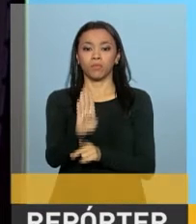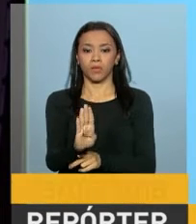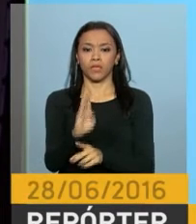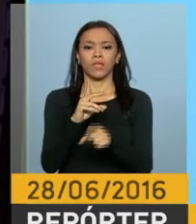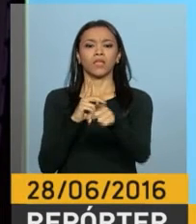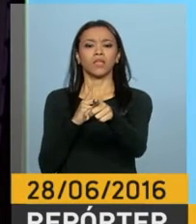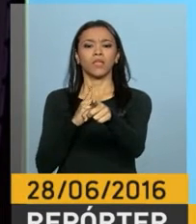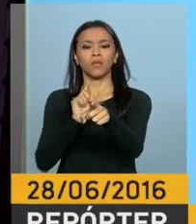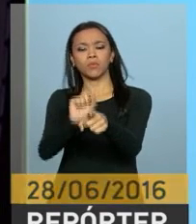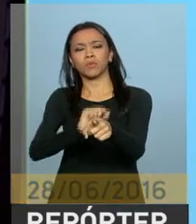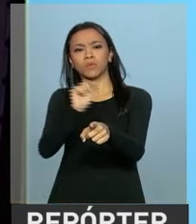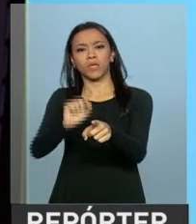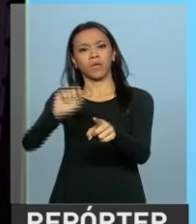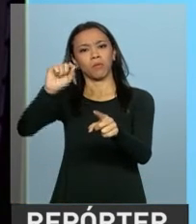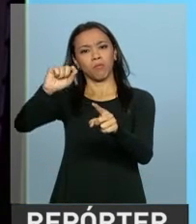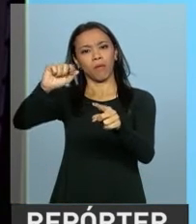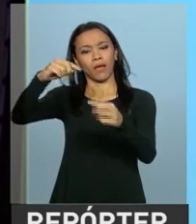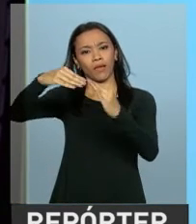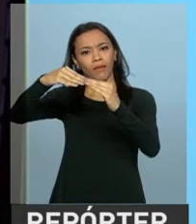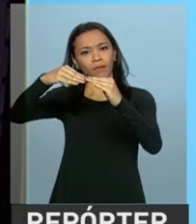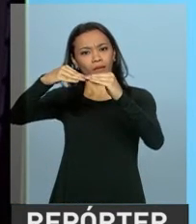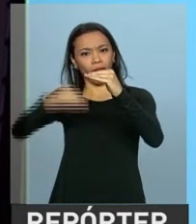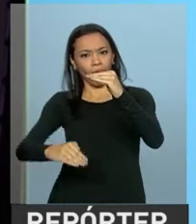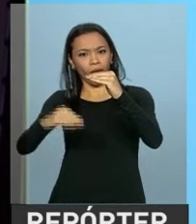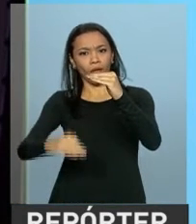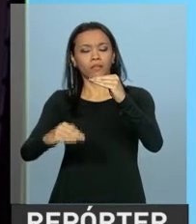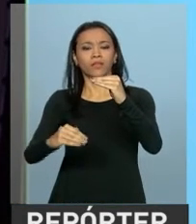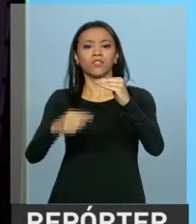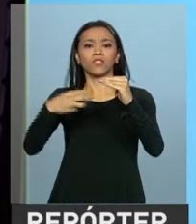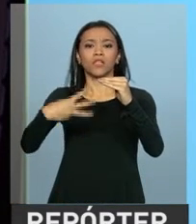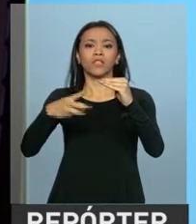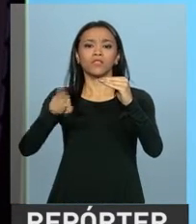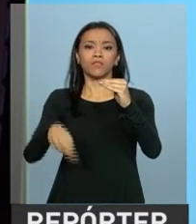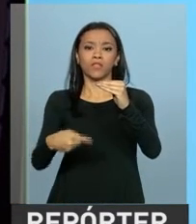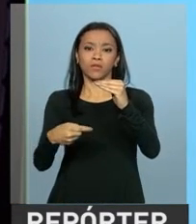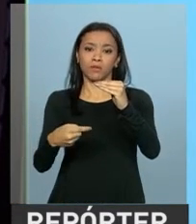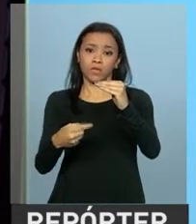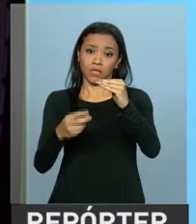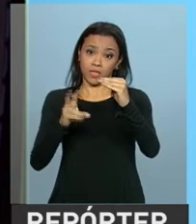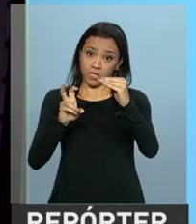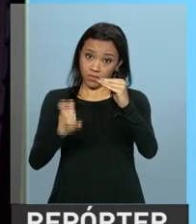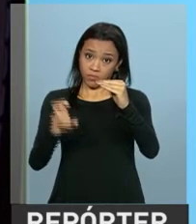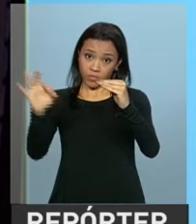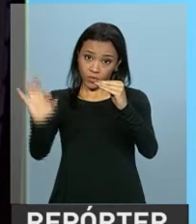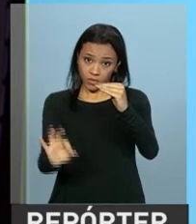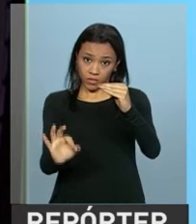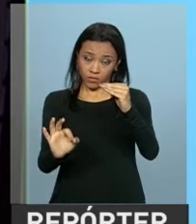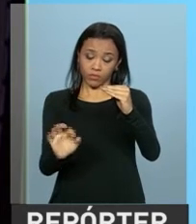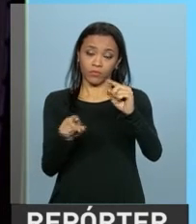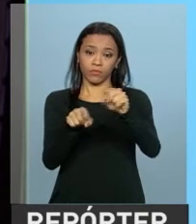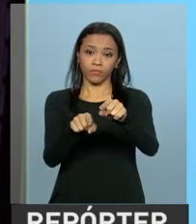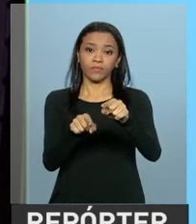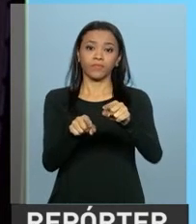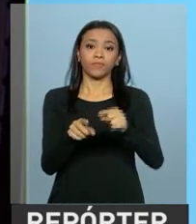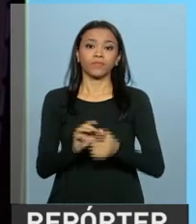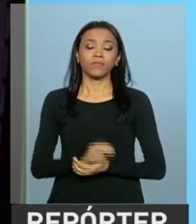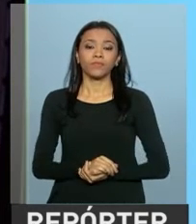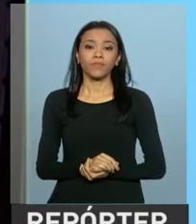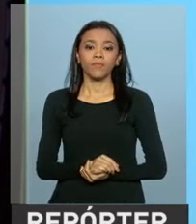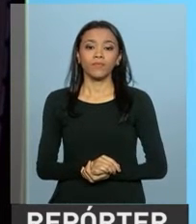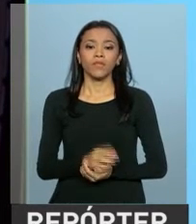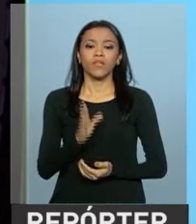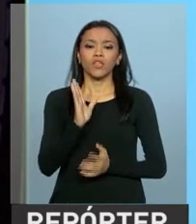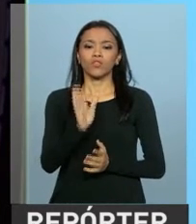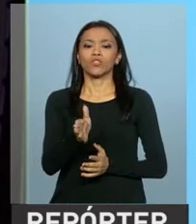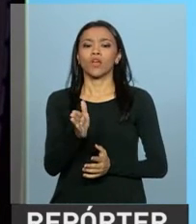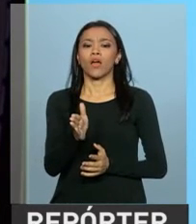é uma revisão de uma queda de 3,5% no relatório anterior para uma queda de 3,3%. E, como